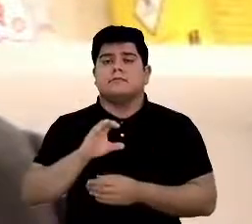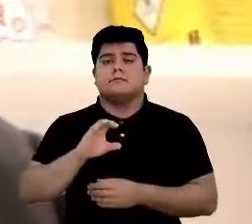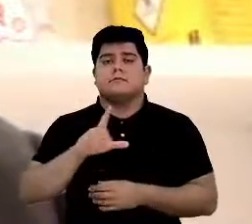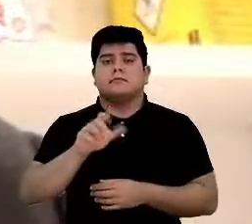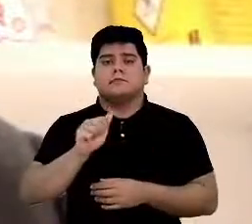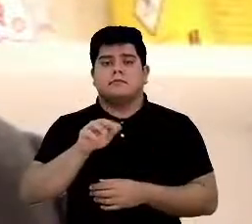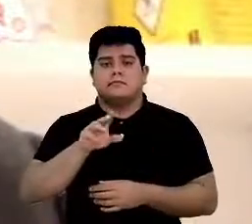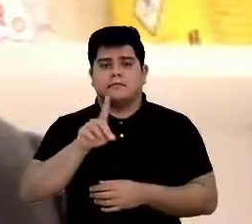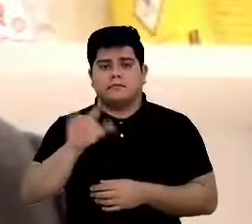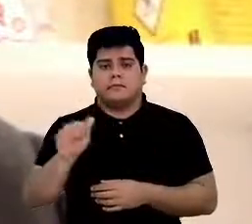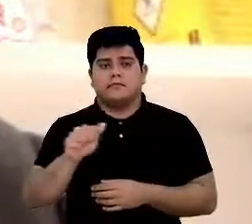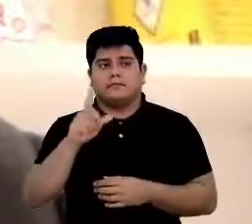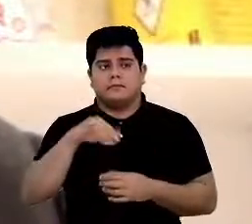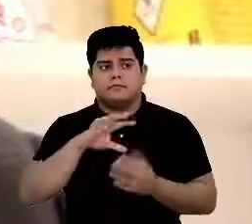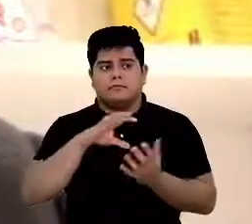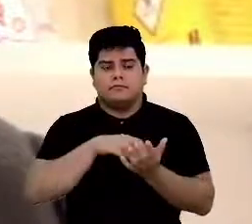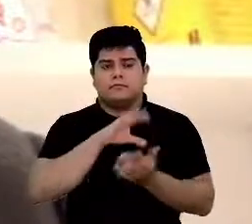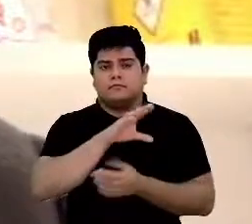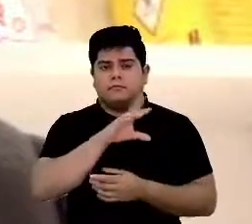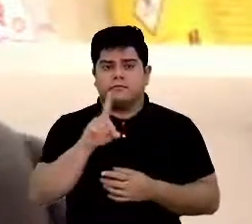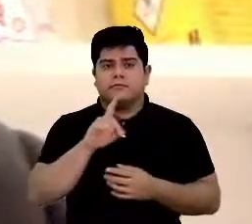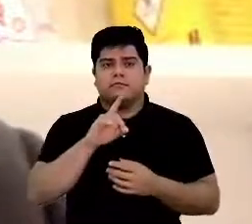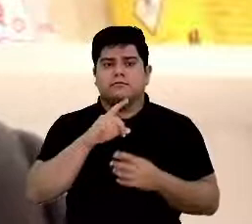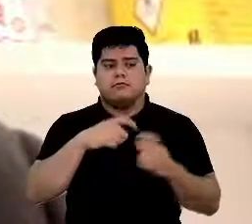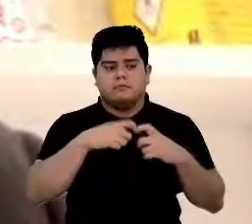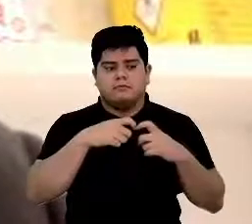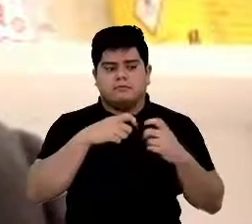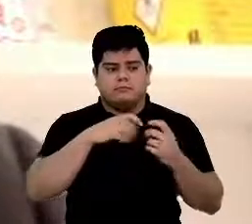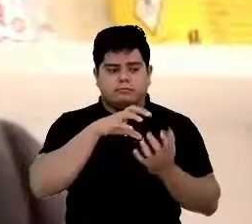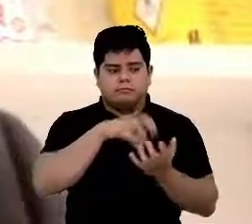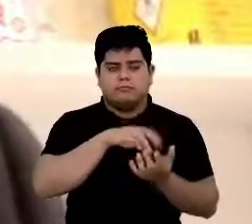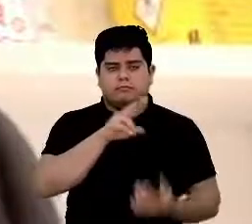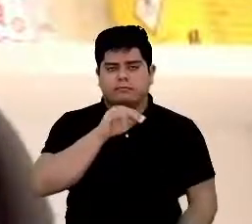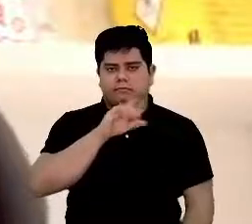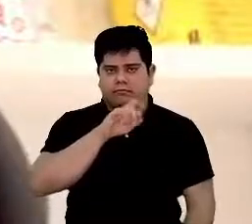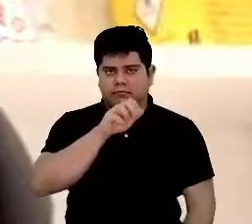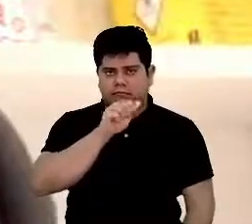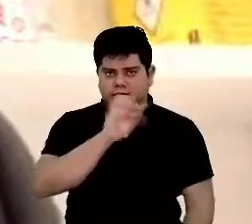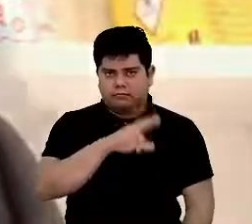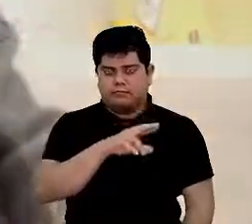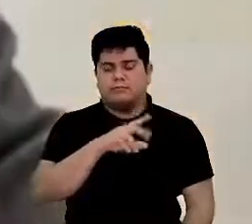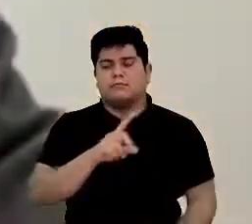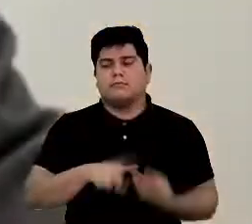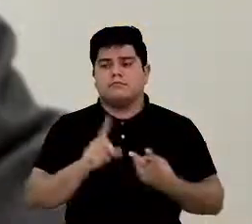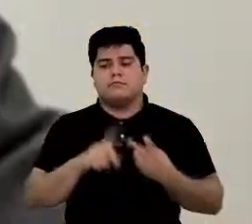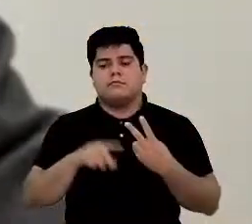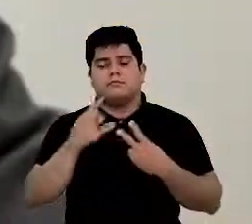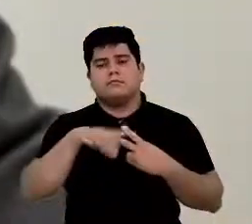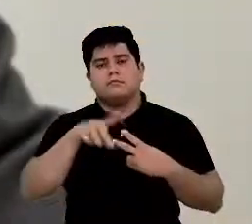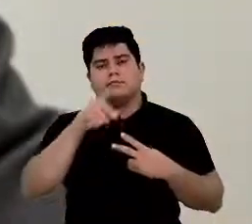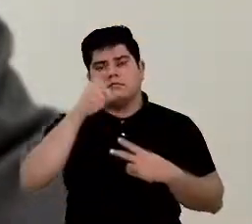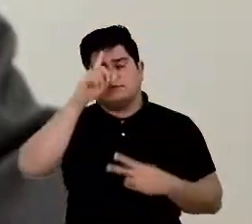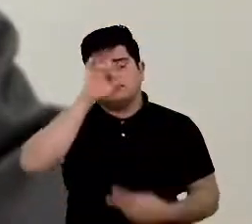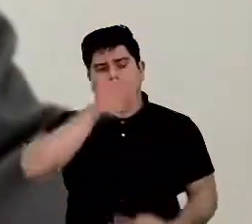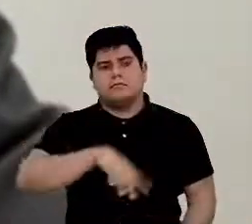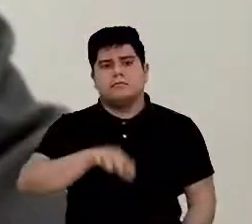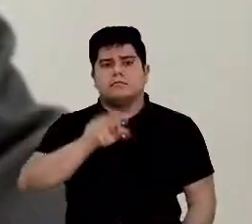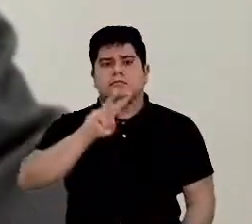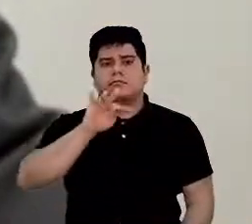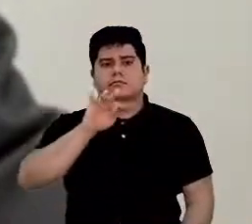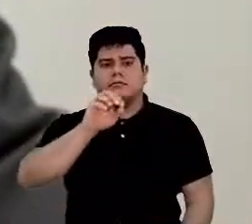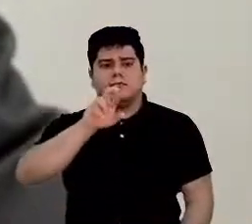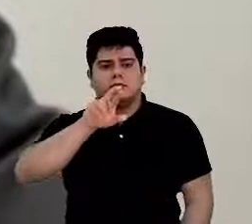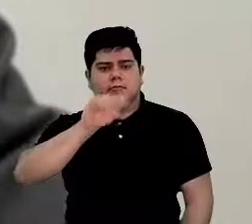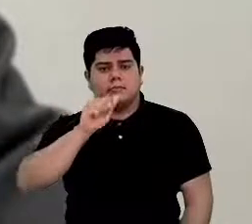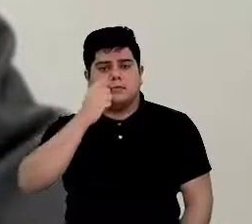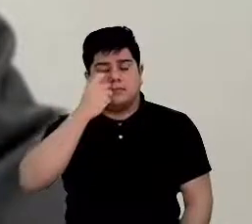da medicina nuclear e responsável técnico da medicina nuclear do Hospital Procardíaco e do Complexo Vitória Samaritano Barra, e vai falar